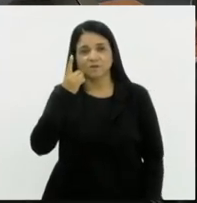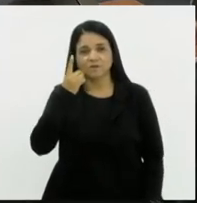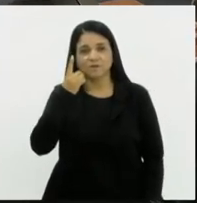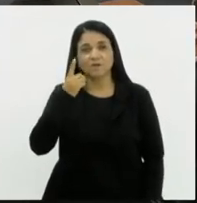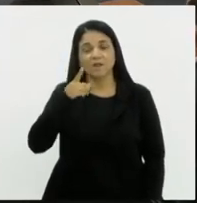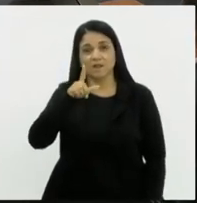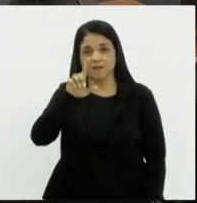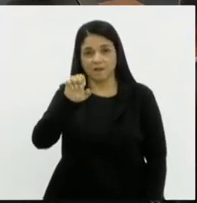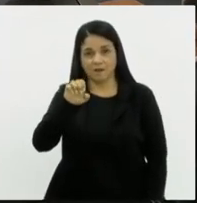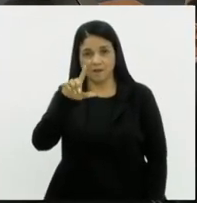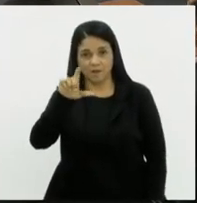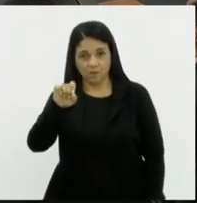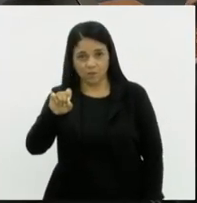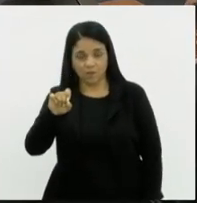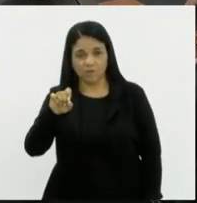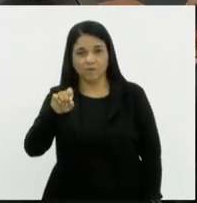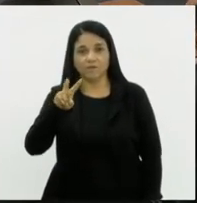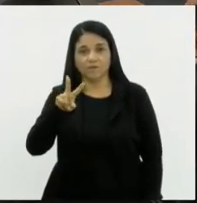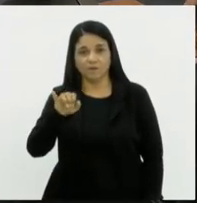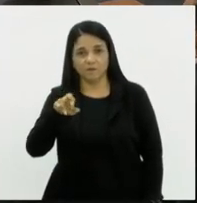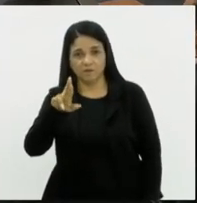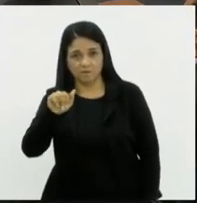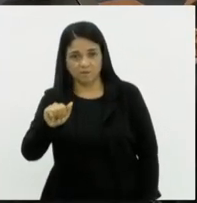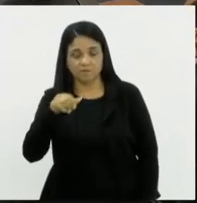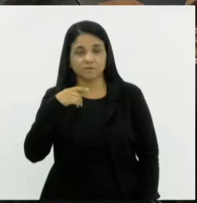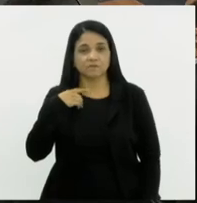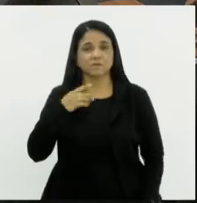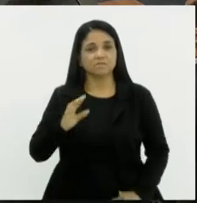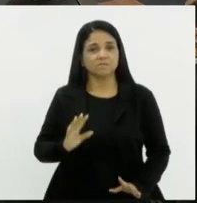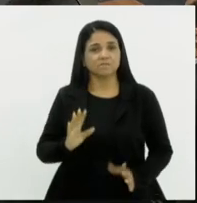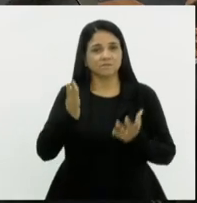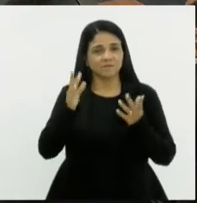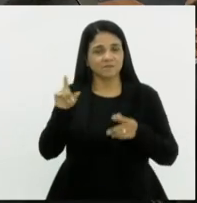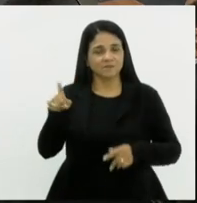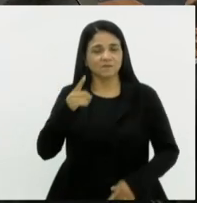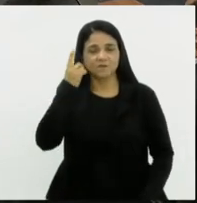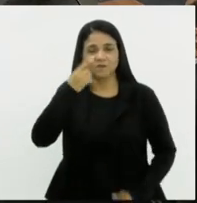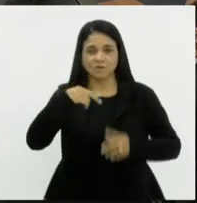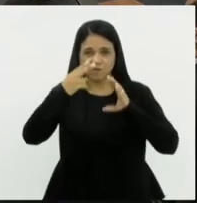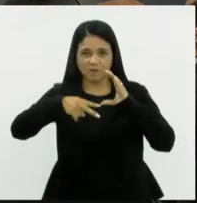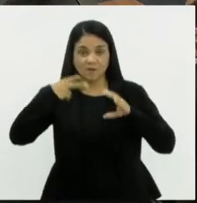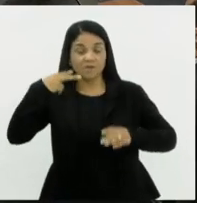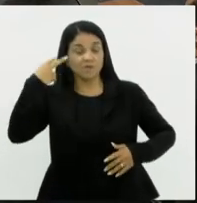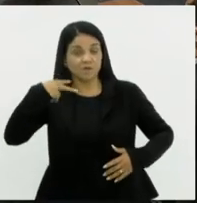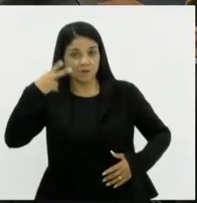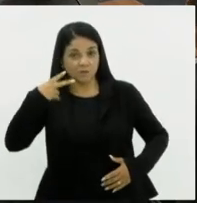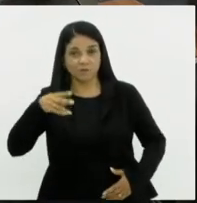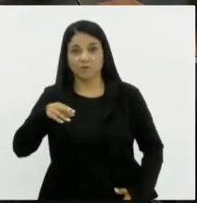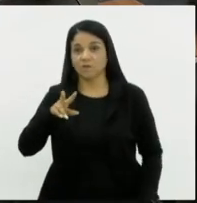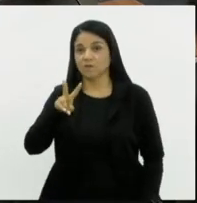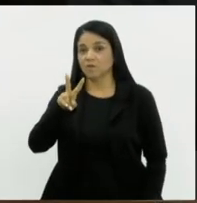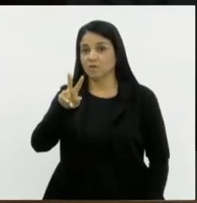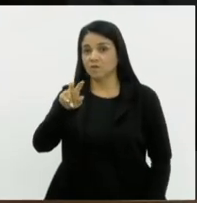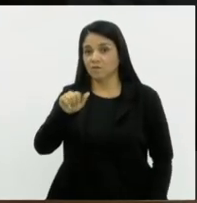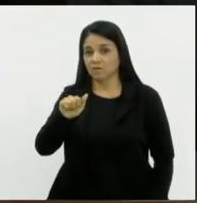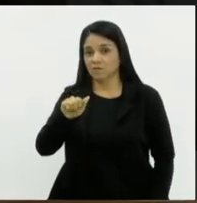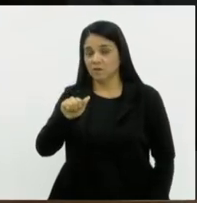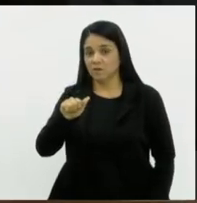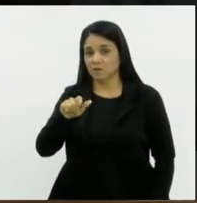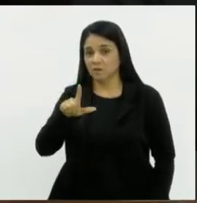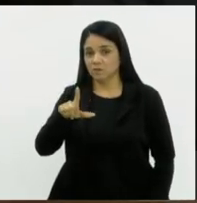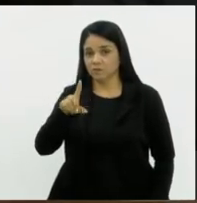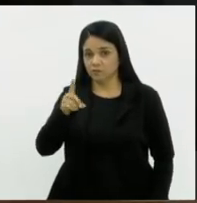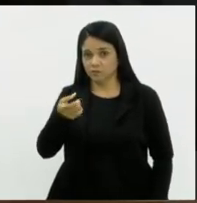Léo Vieira, saudar a presença do nosso vereador Valdir Brazão, saudar